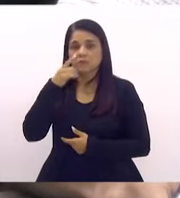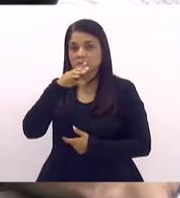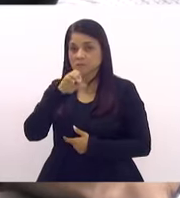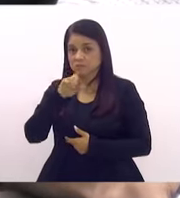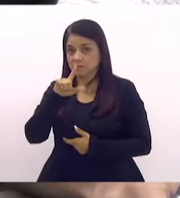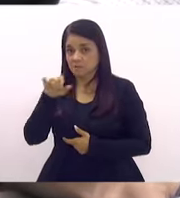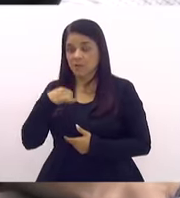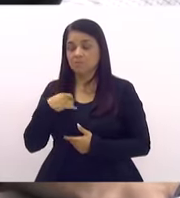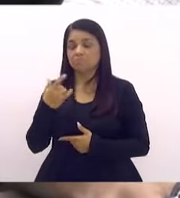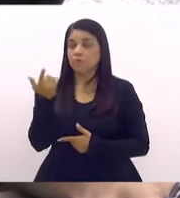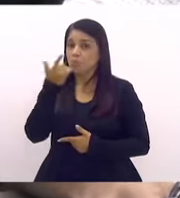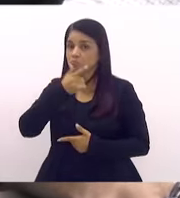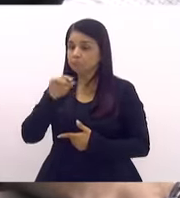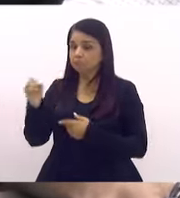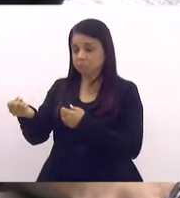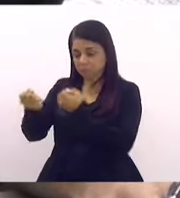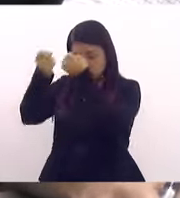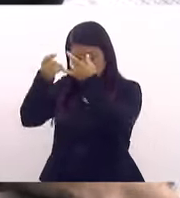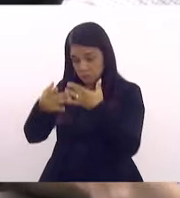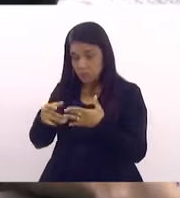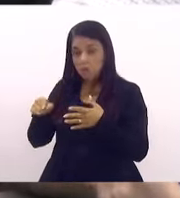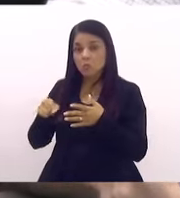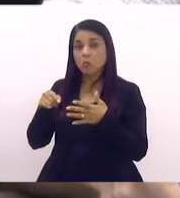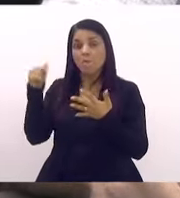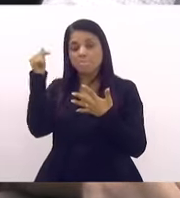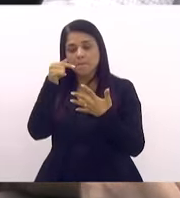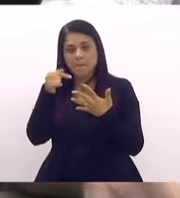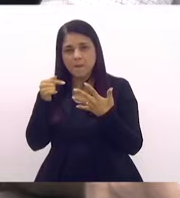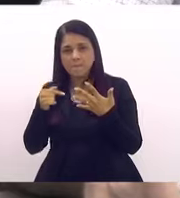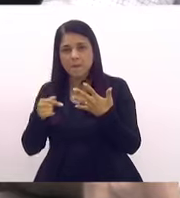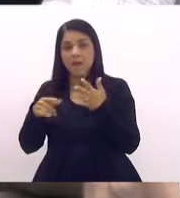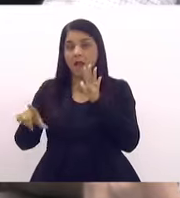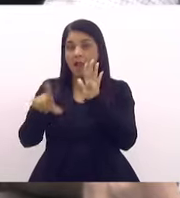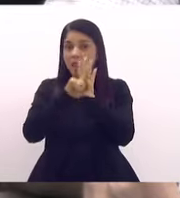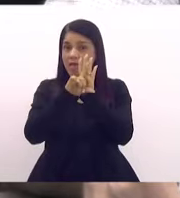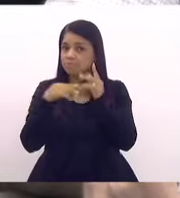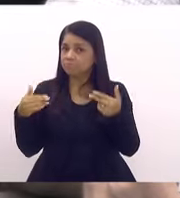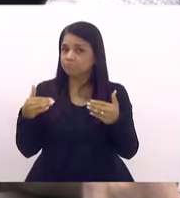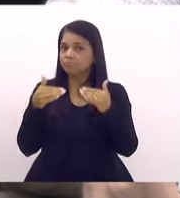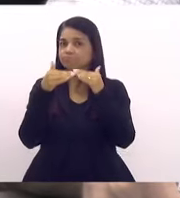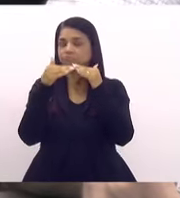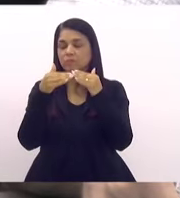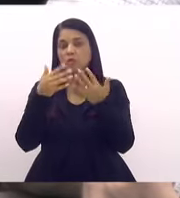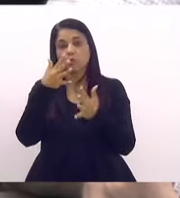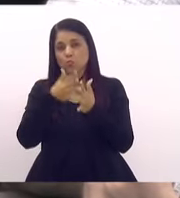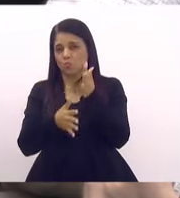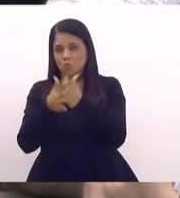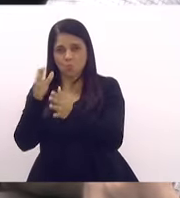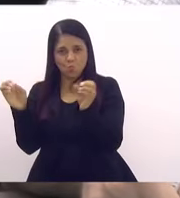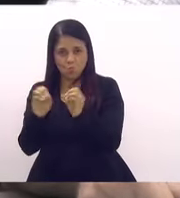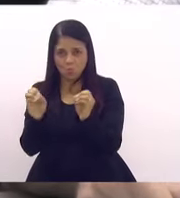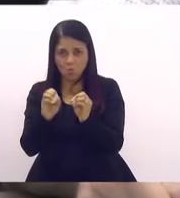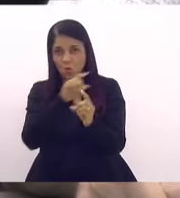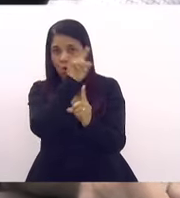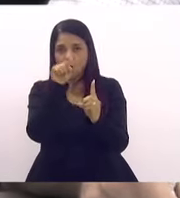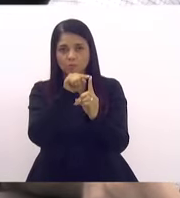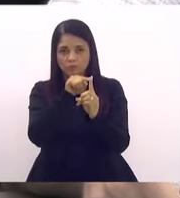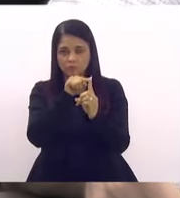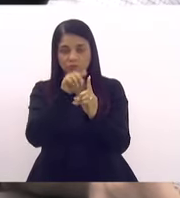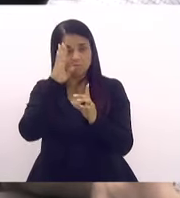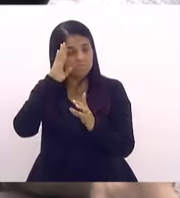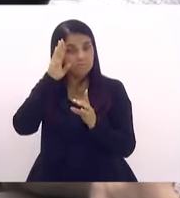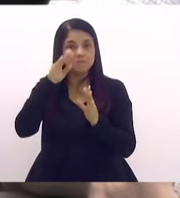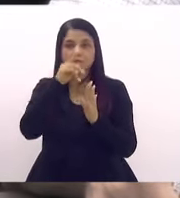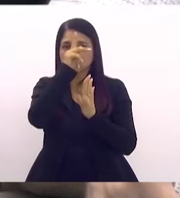que esses pontos ficariam mais de acordo com a lei nacional e não atrapalham o objetivo essencial do